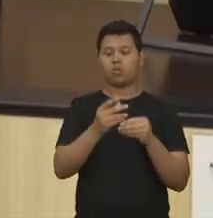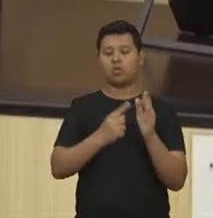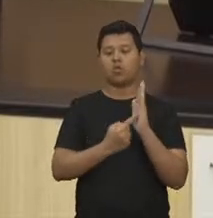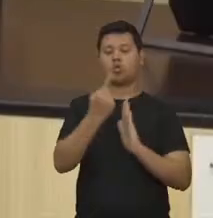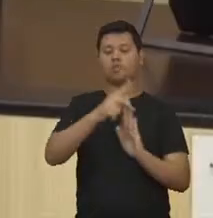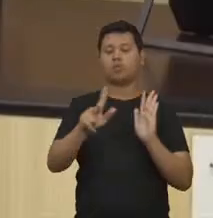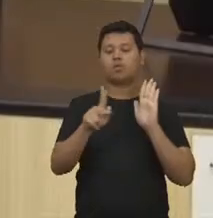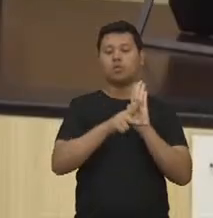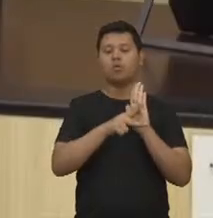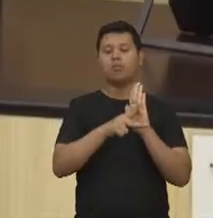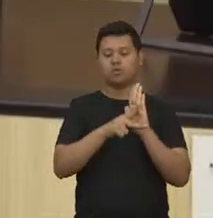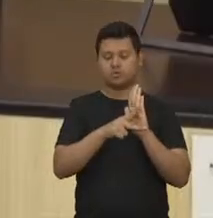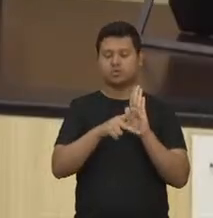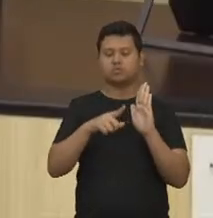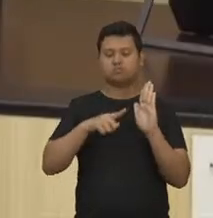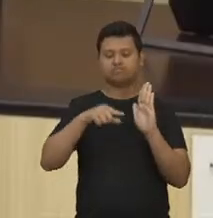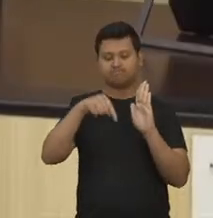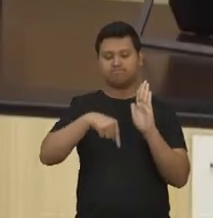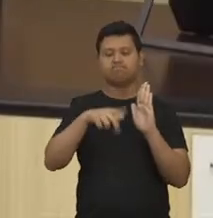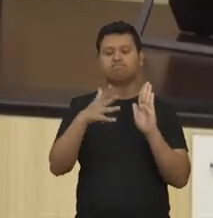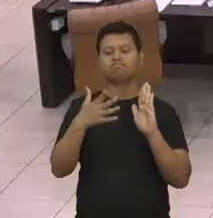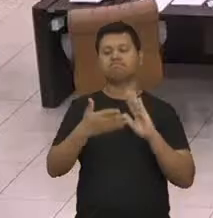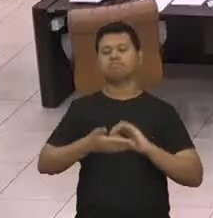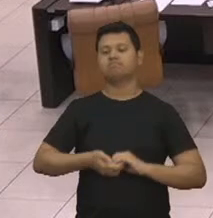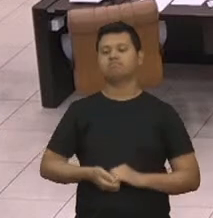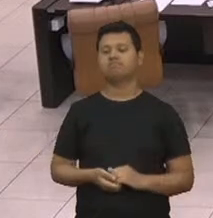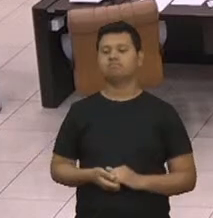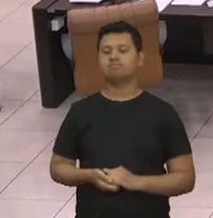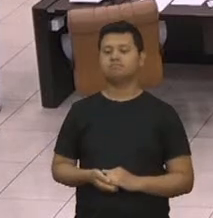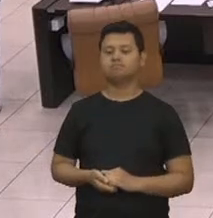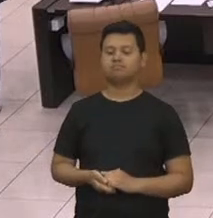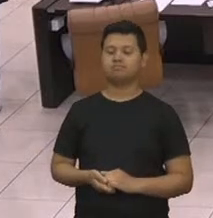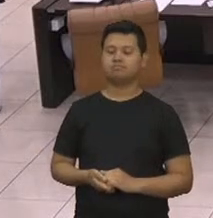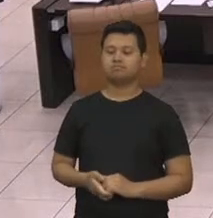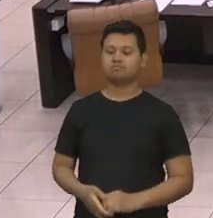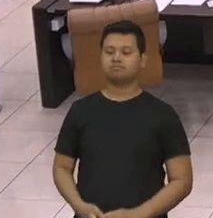primeiro projeto constante da ordem do dia.